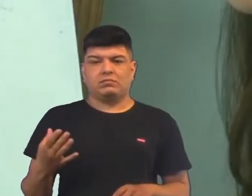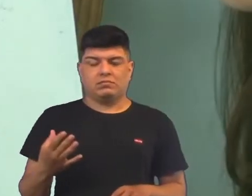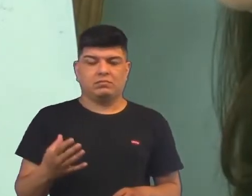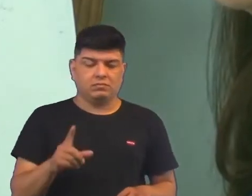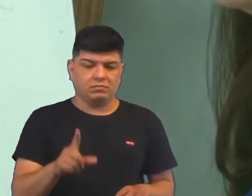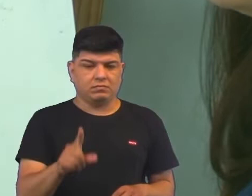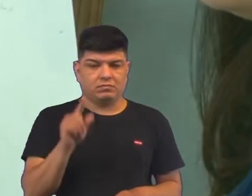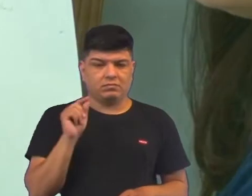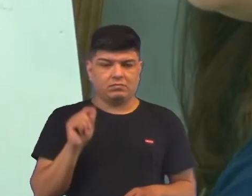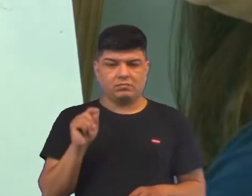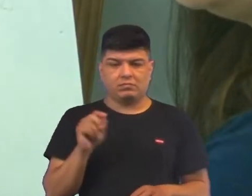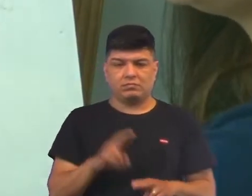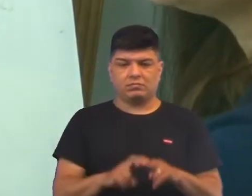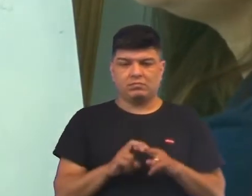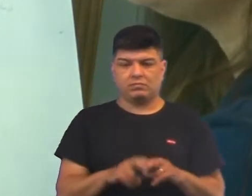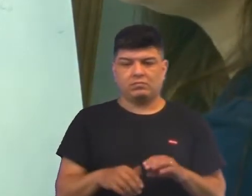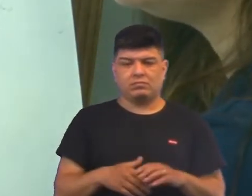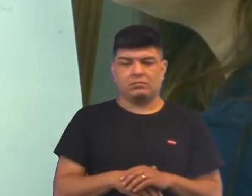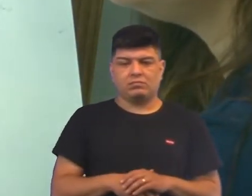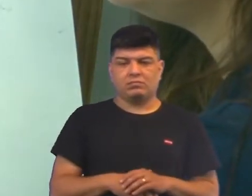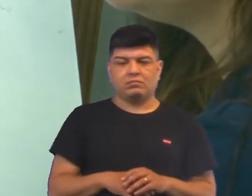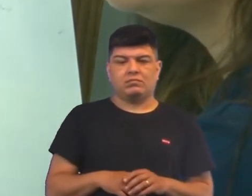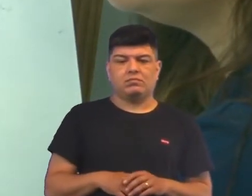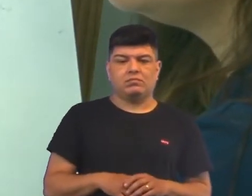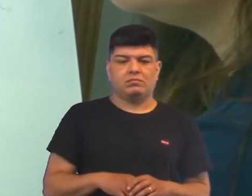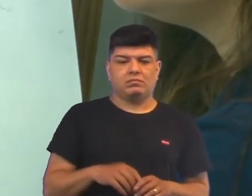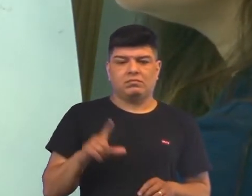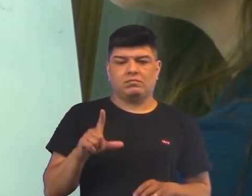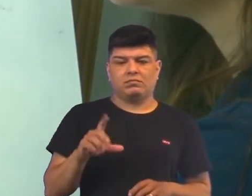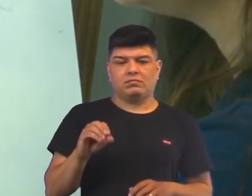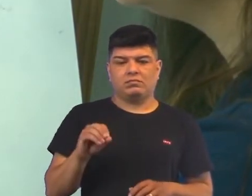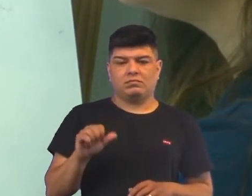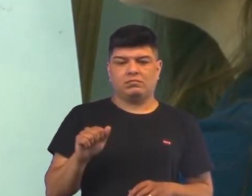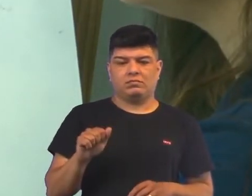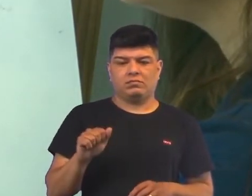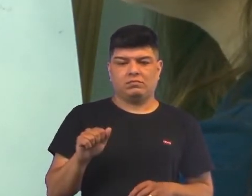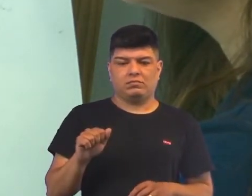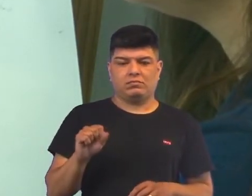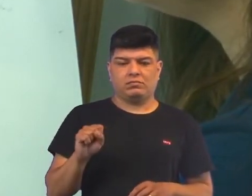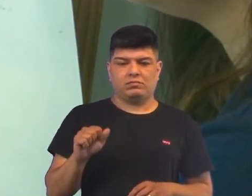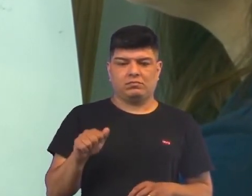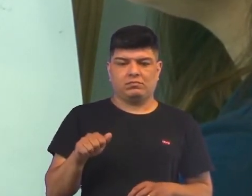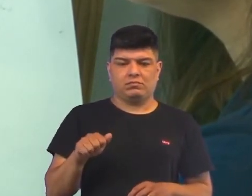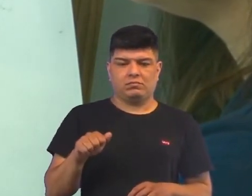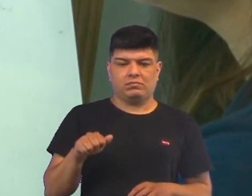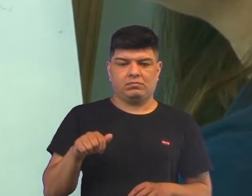nos polígonos, então eu coloco quadrilátero. Aqui eu tenho um losango,